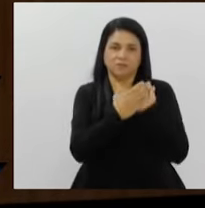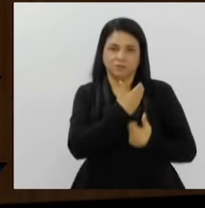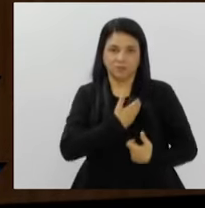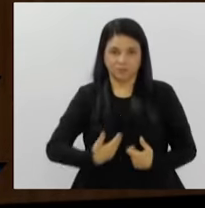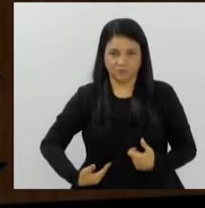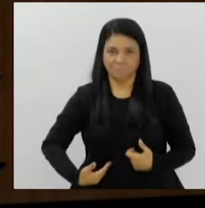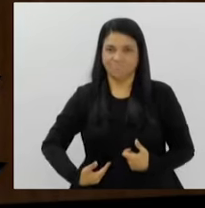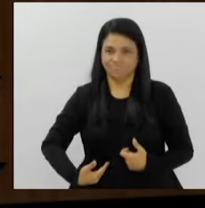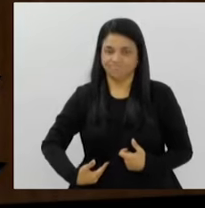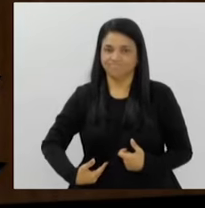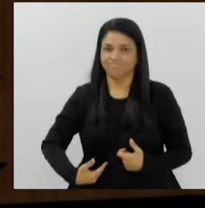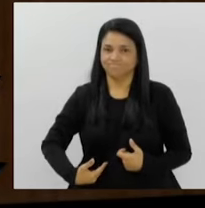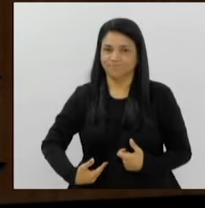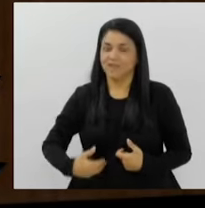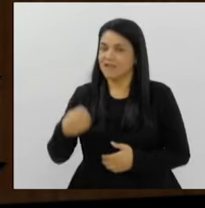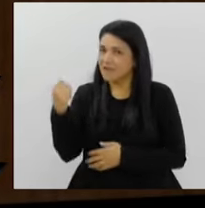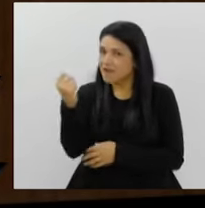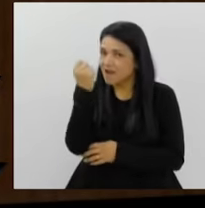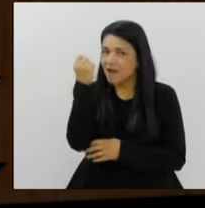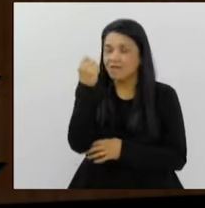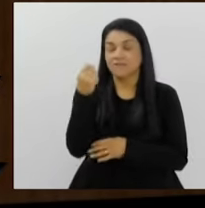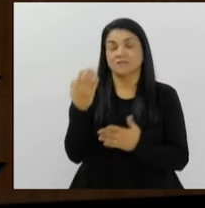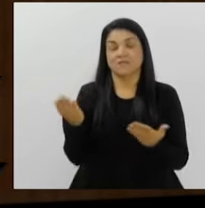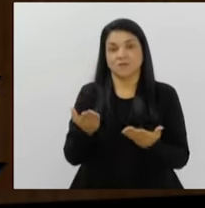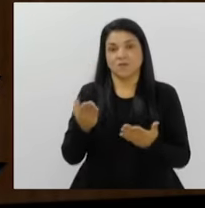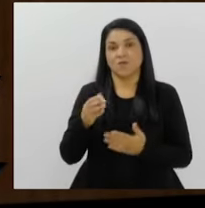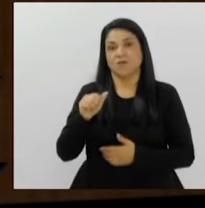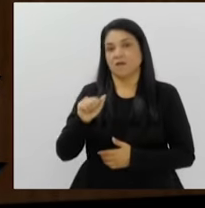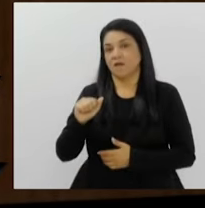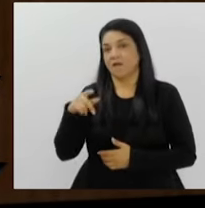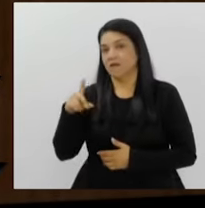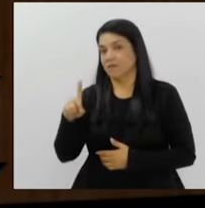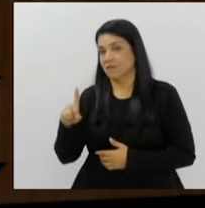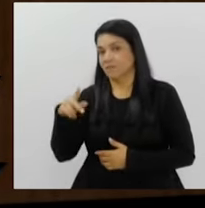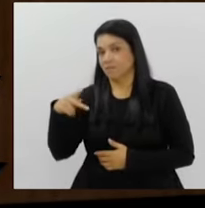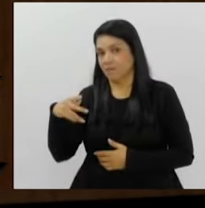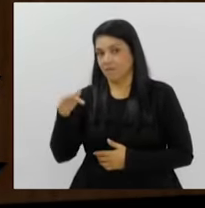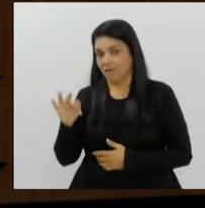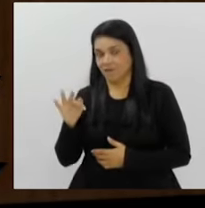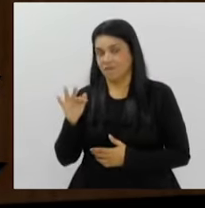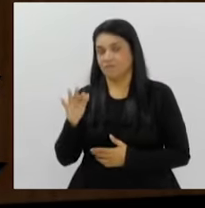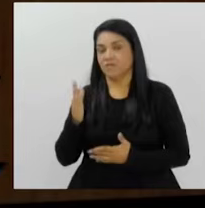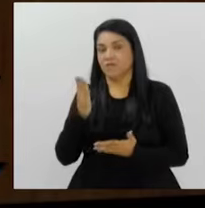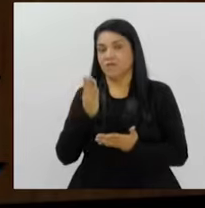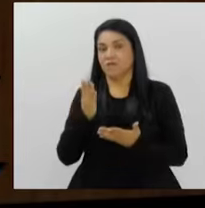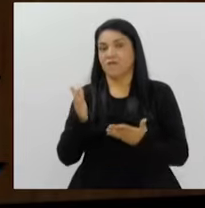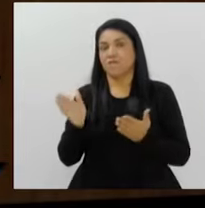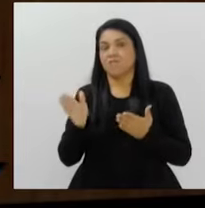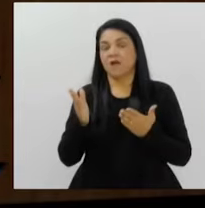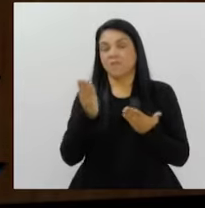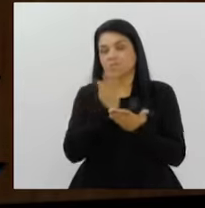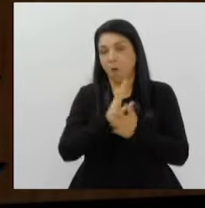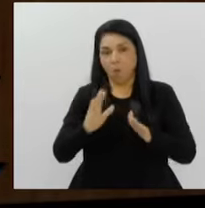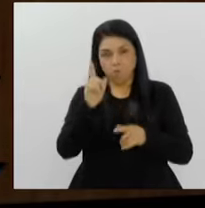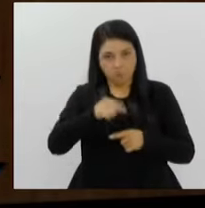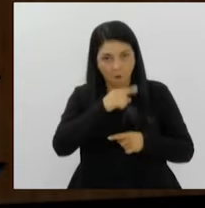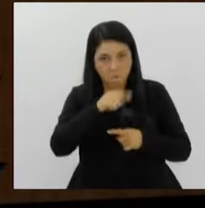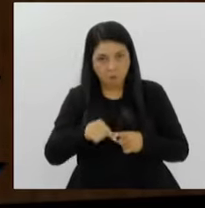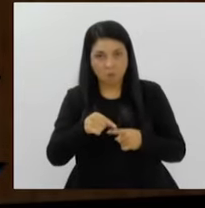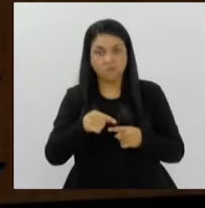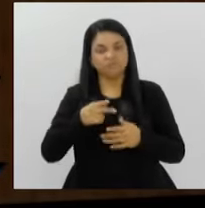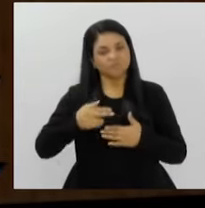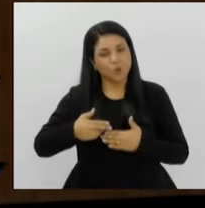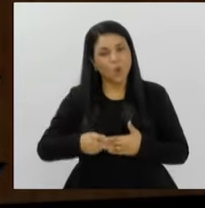Trágicos. Se a DPF terminasse agora, as suas consequências ainda perdurariam durante